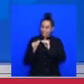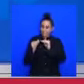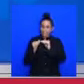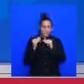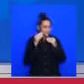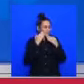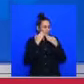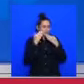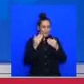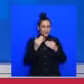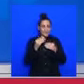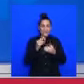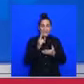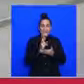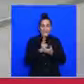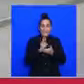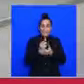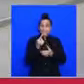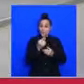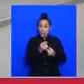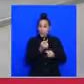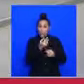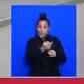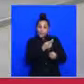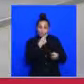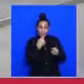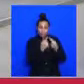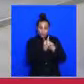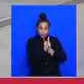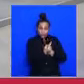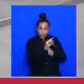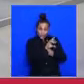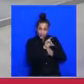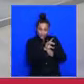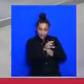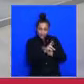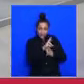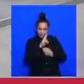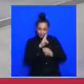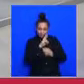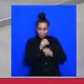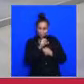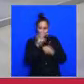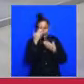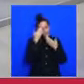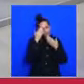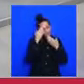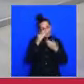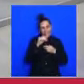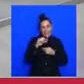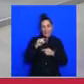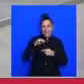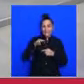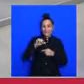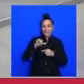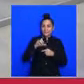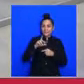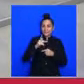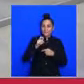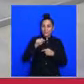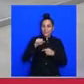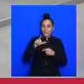Obrigado sempre um por vez após a pergunta obrigado Michael adoni Silvani Santos